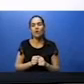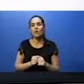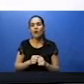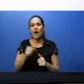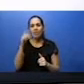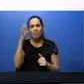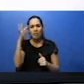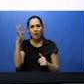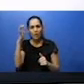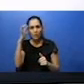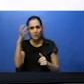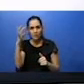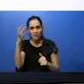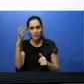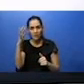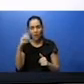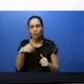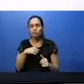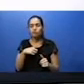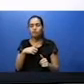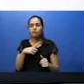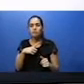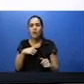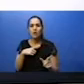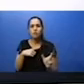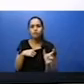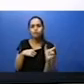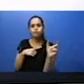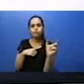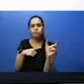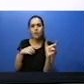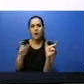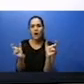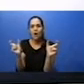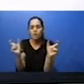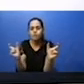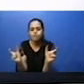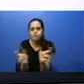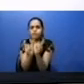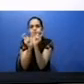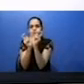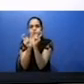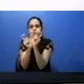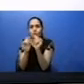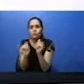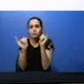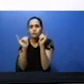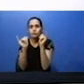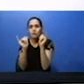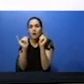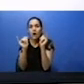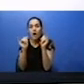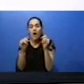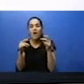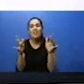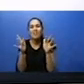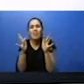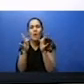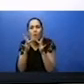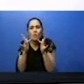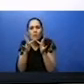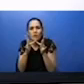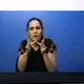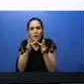uma molécula de um reagente choca-se com a molécula do outro, os átomos de ambas entram em contato entre